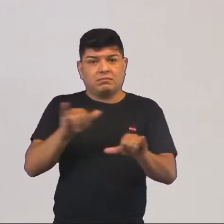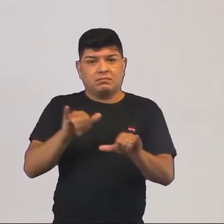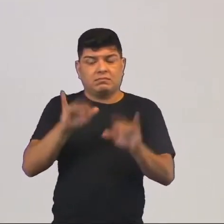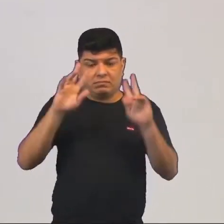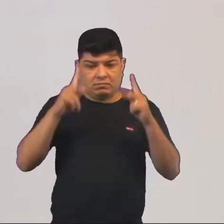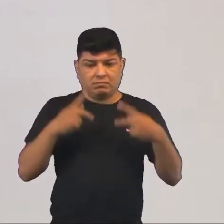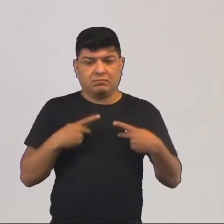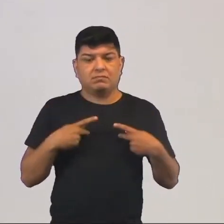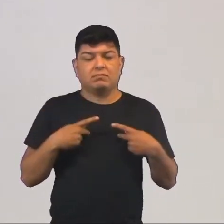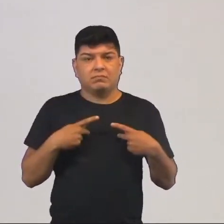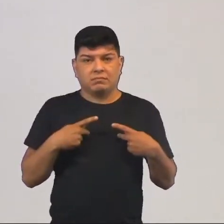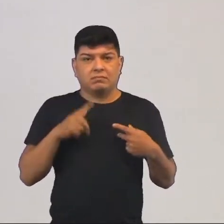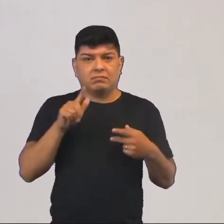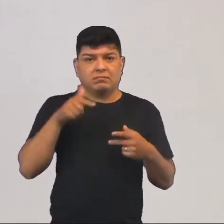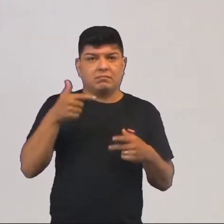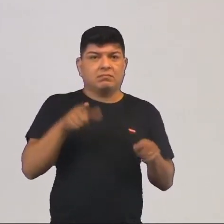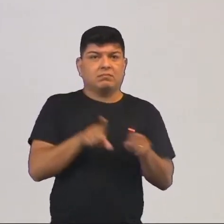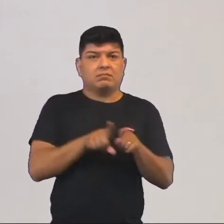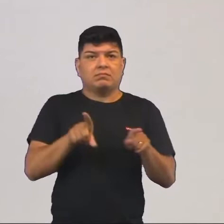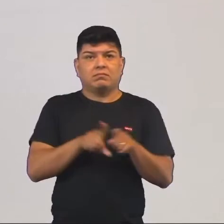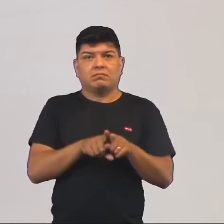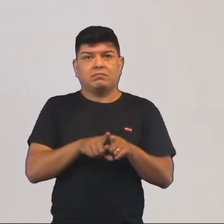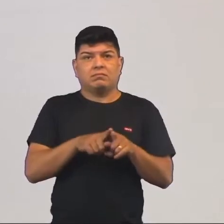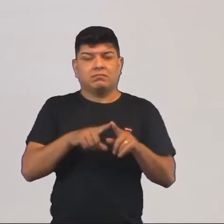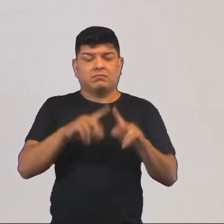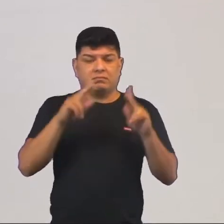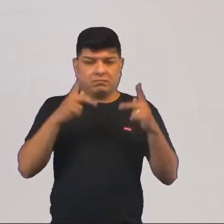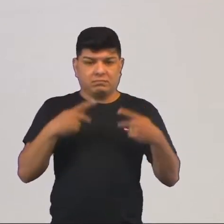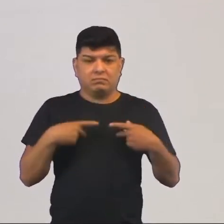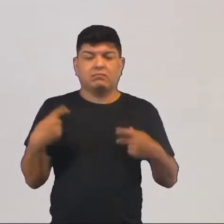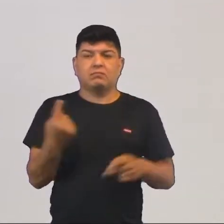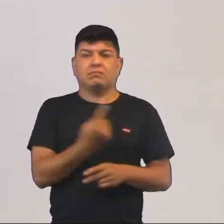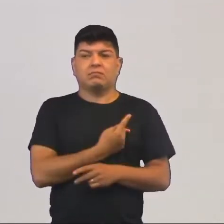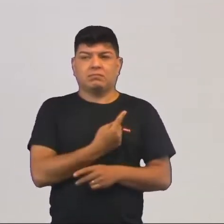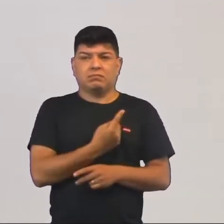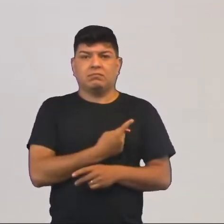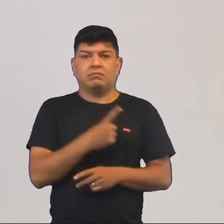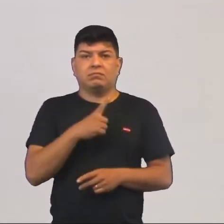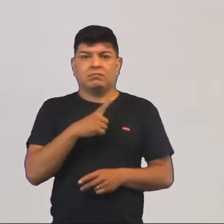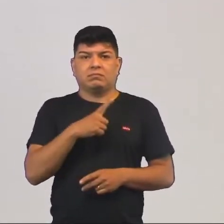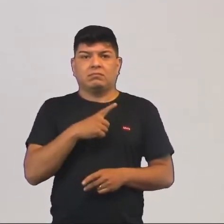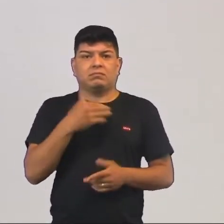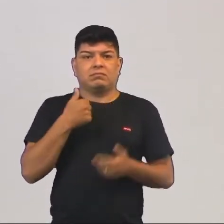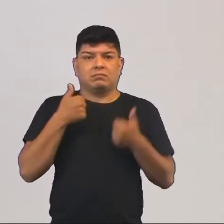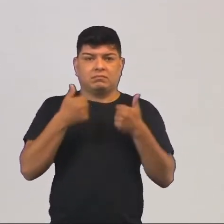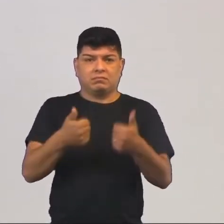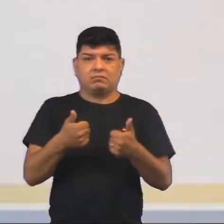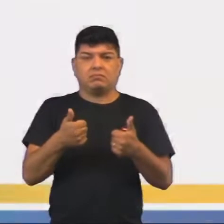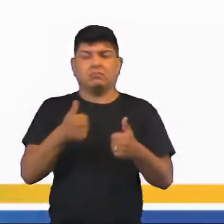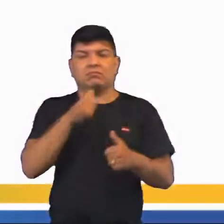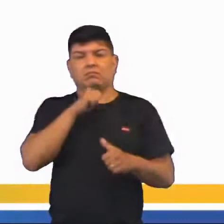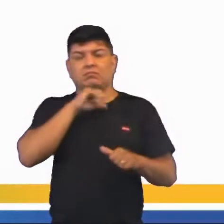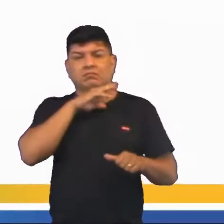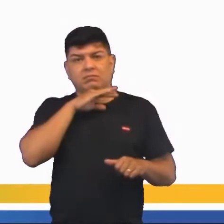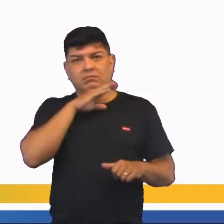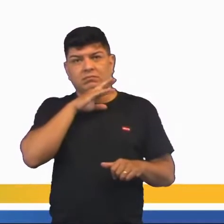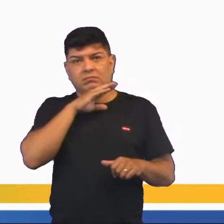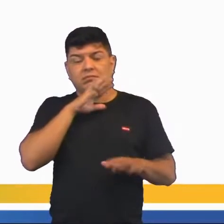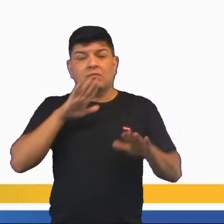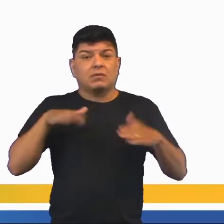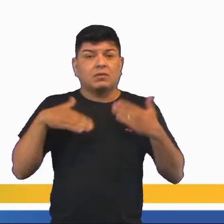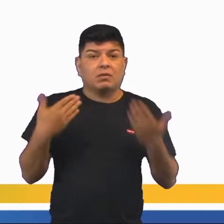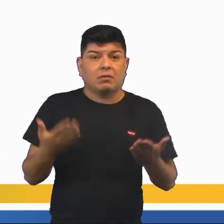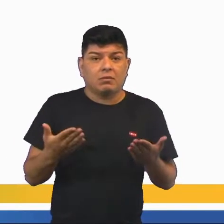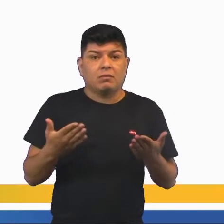si mesma. Mas por trás dela tem o quê? Um ser humano como nós, que tem aspectos positivos e aspectos negativos. Qual